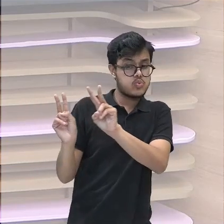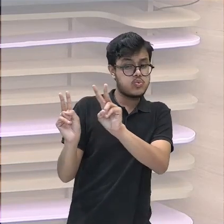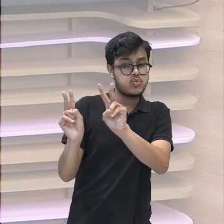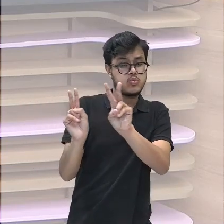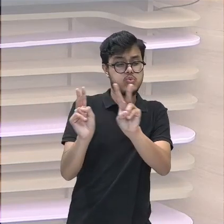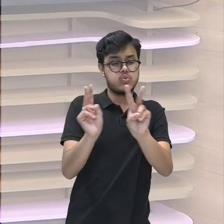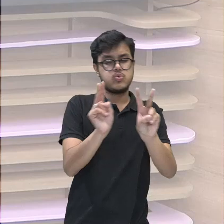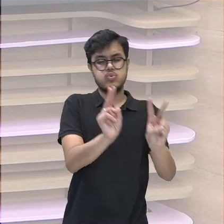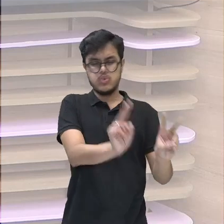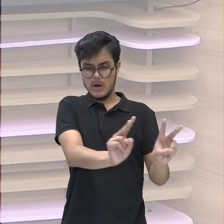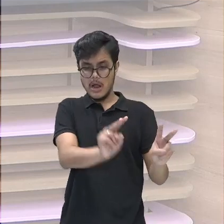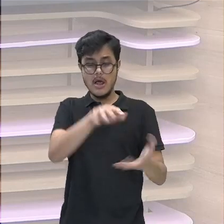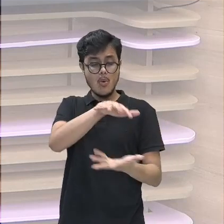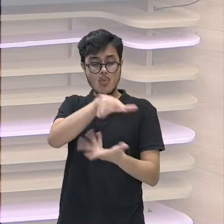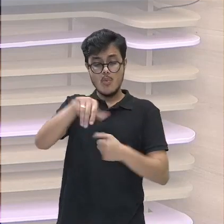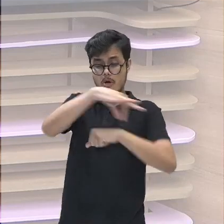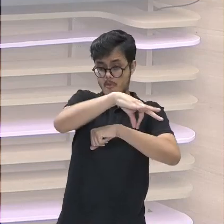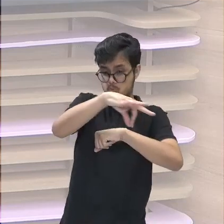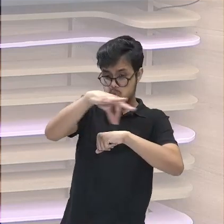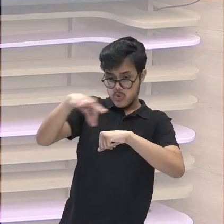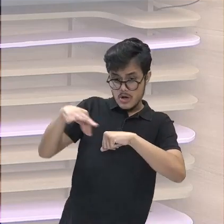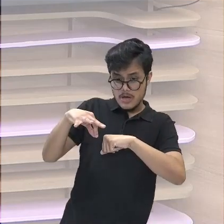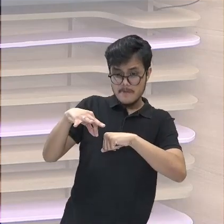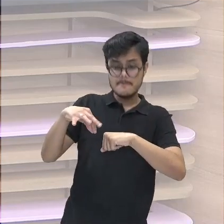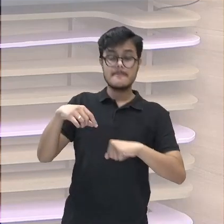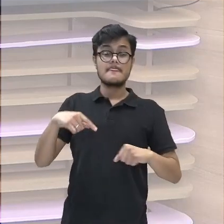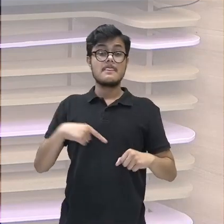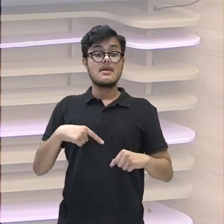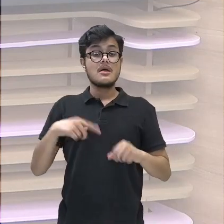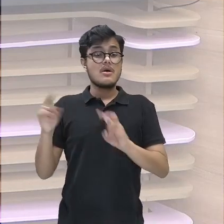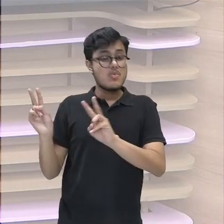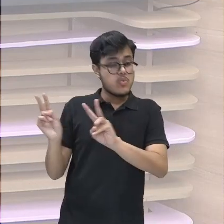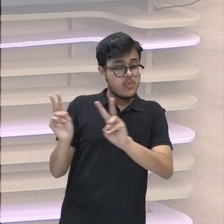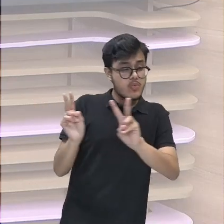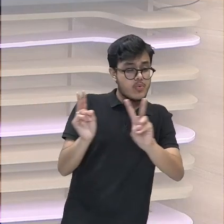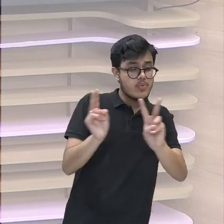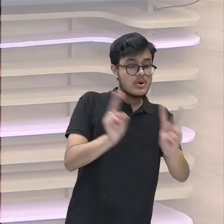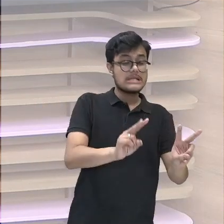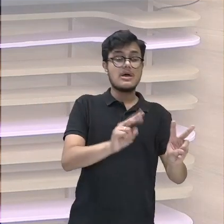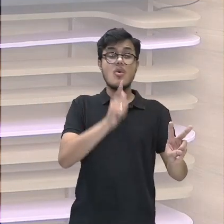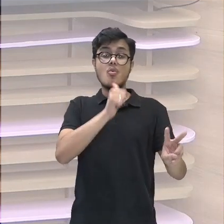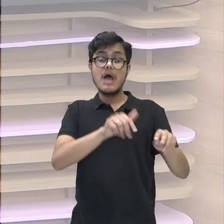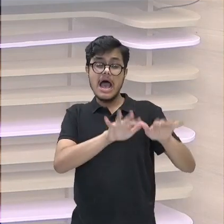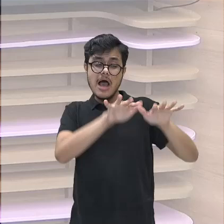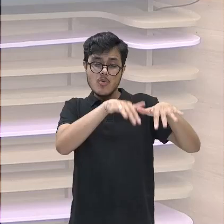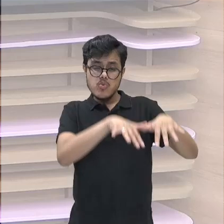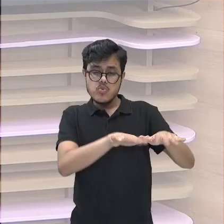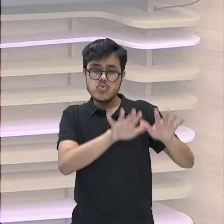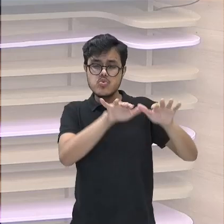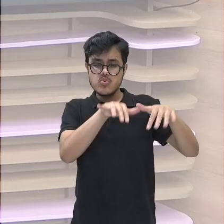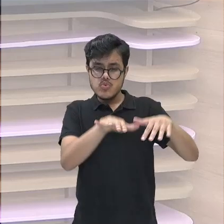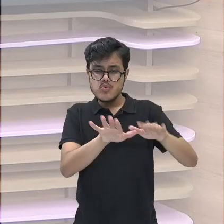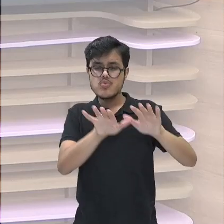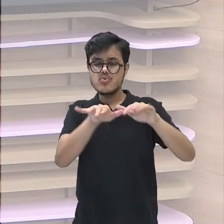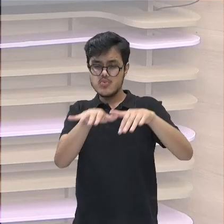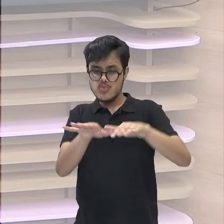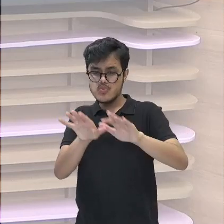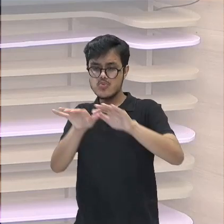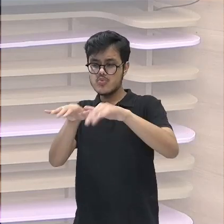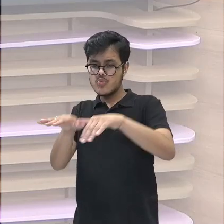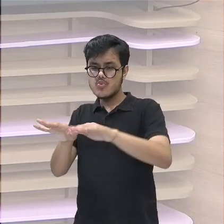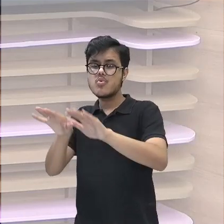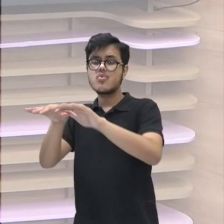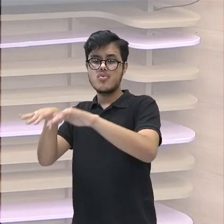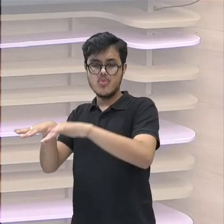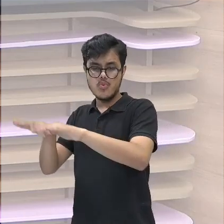que são as áreas de baixa pressão, faz com que essas águas superficiais elas sejam empurradas para a